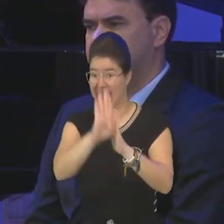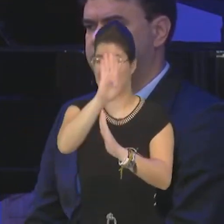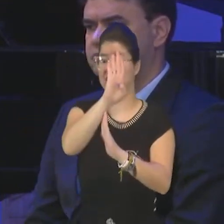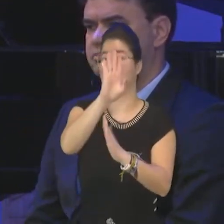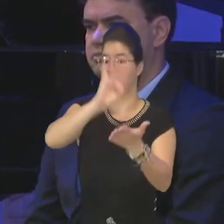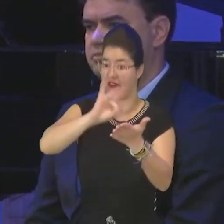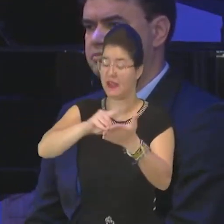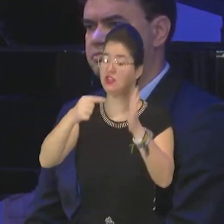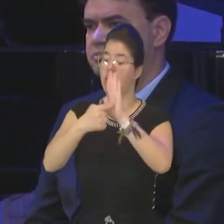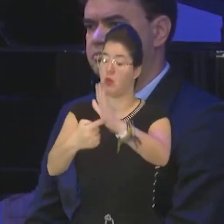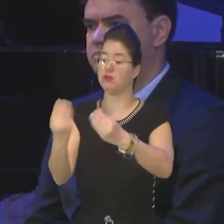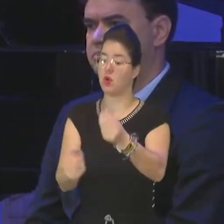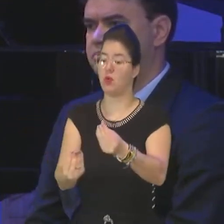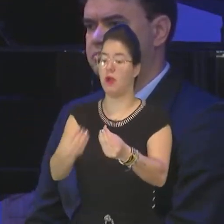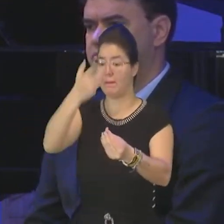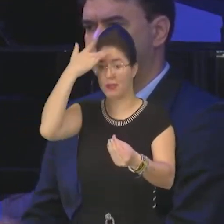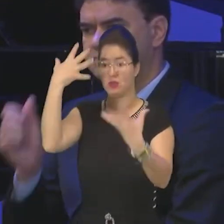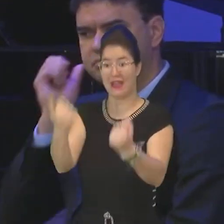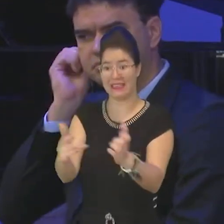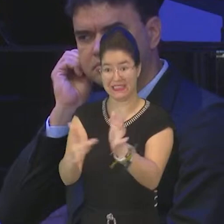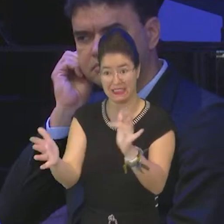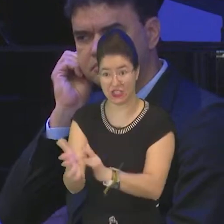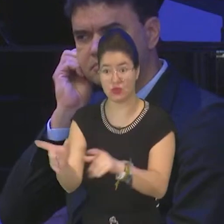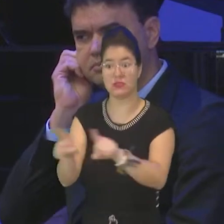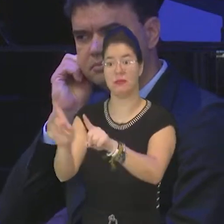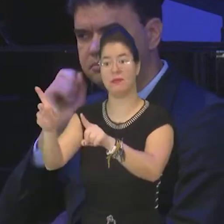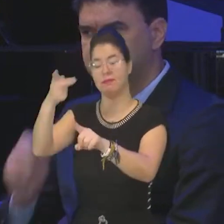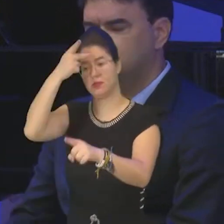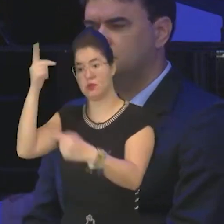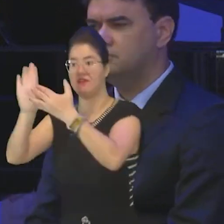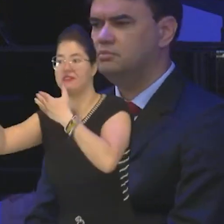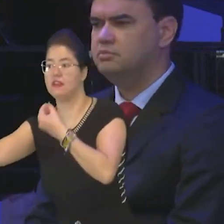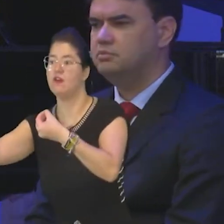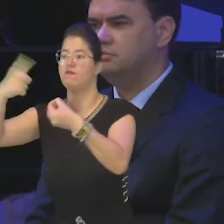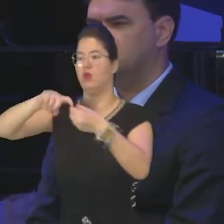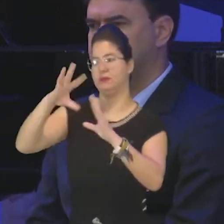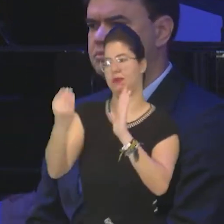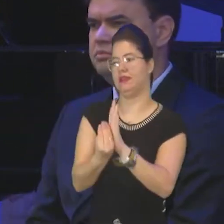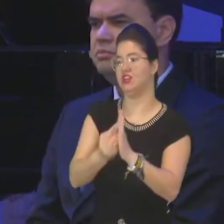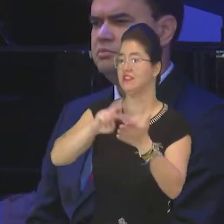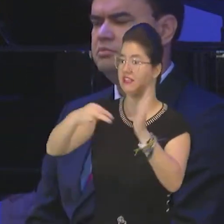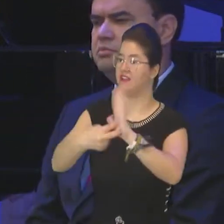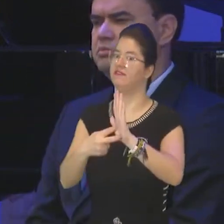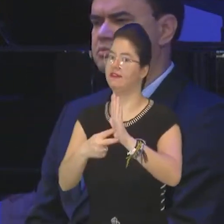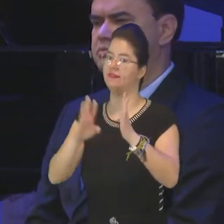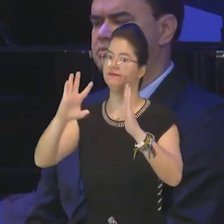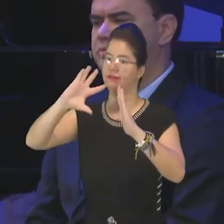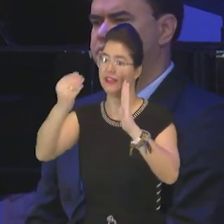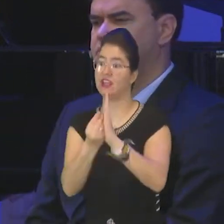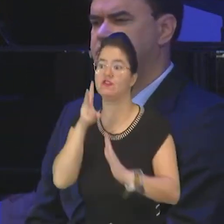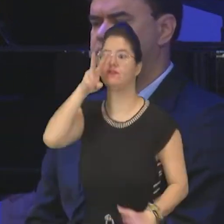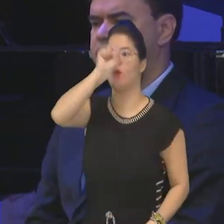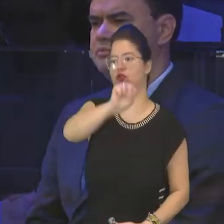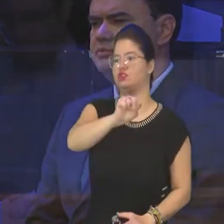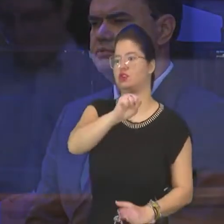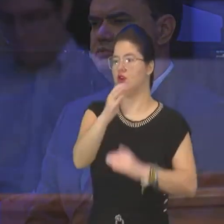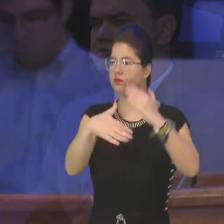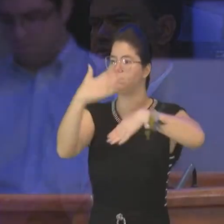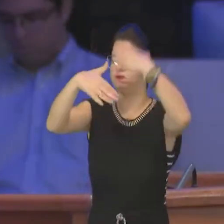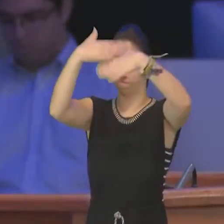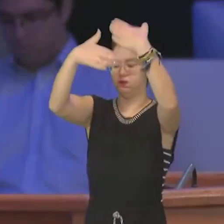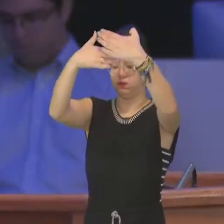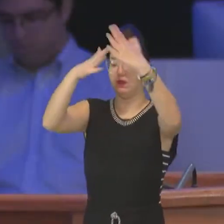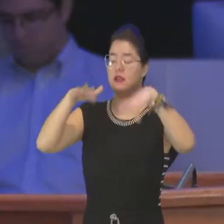batismos e as pessoas que estão afastadas estão retornando para a igreja. Então é preciso pensar a